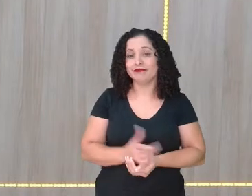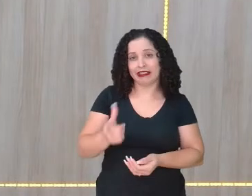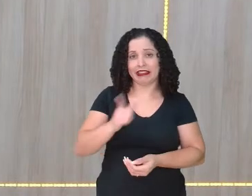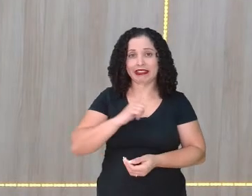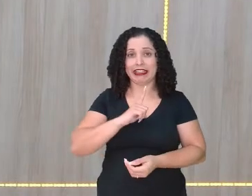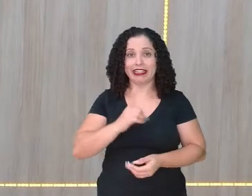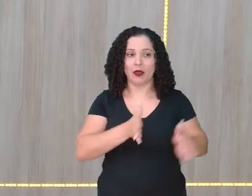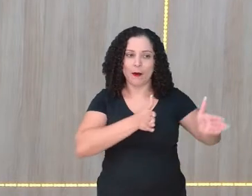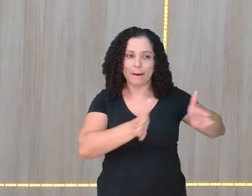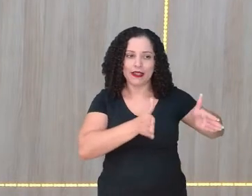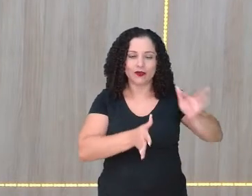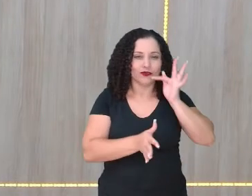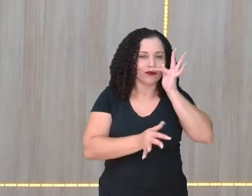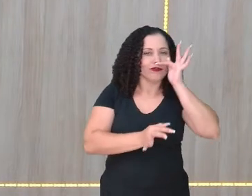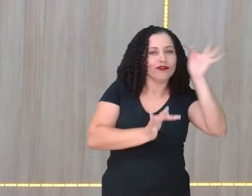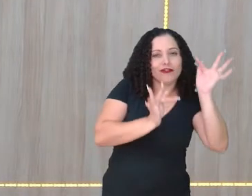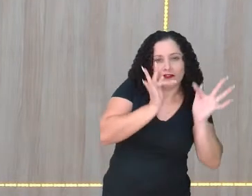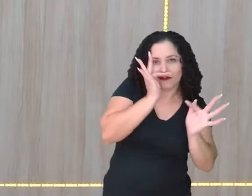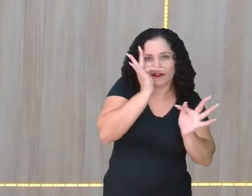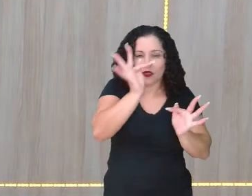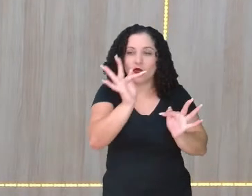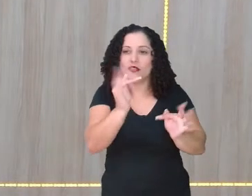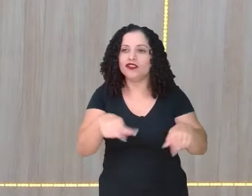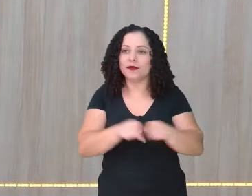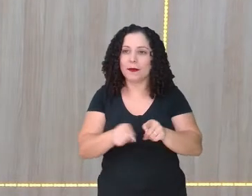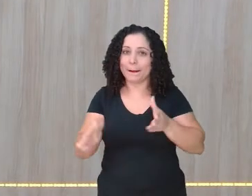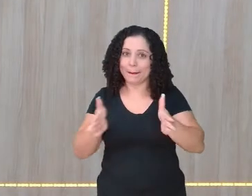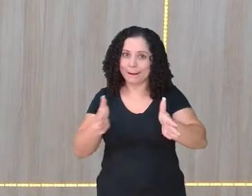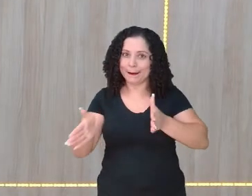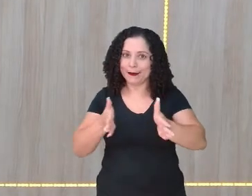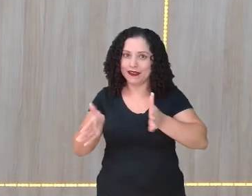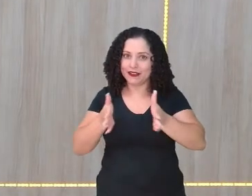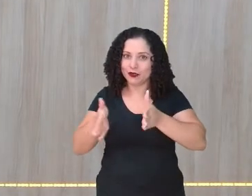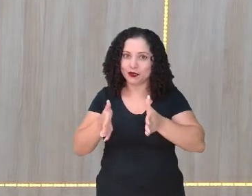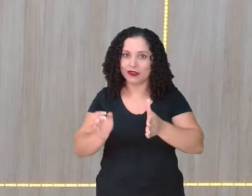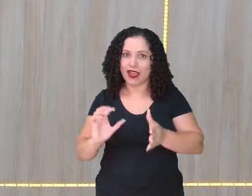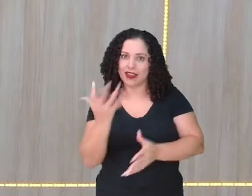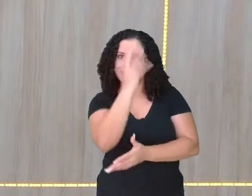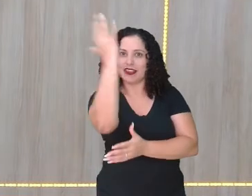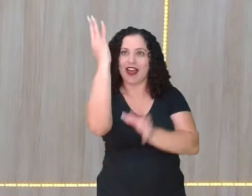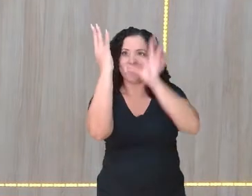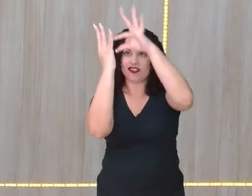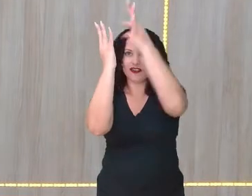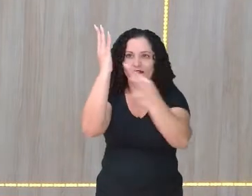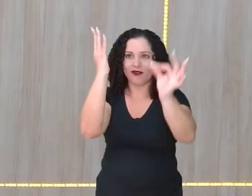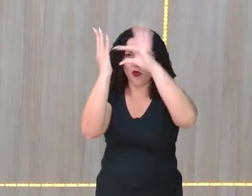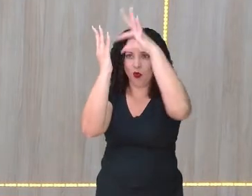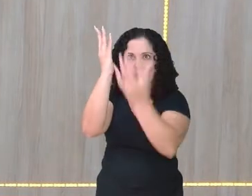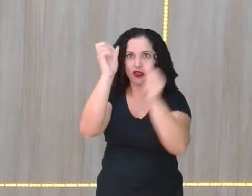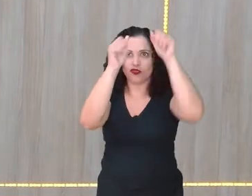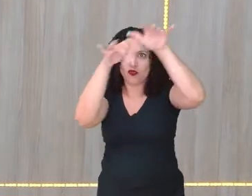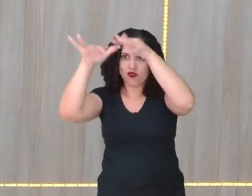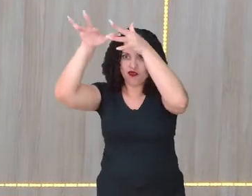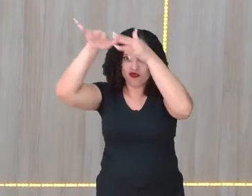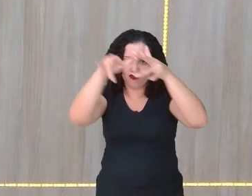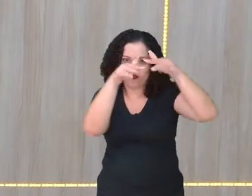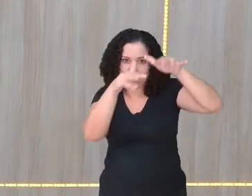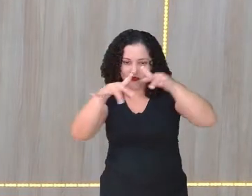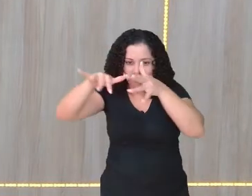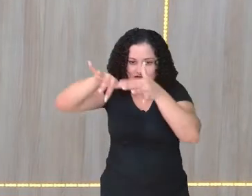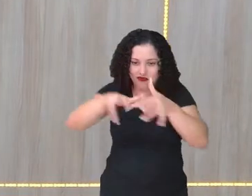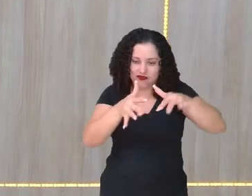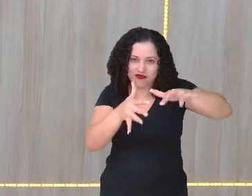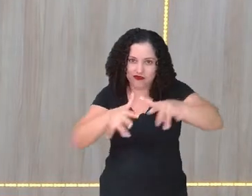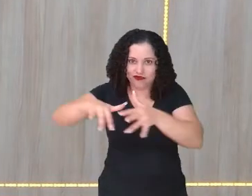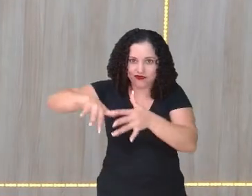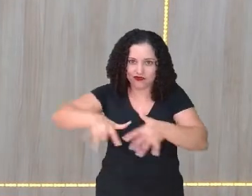primavera, spring, outono, que aqui é o mês onde as folhas vão cair, tá? Às vezes, quando eles não colocam